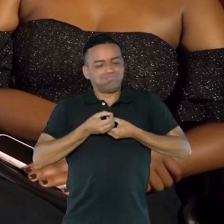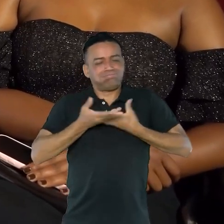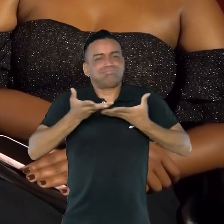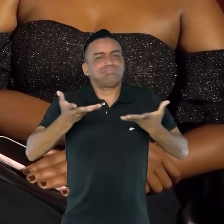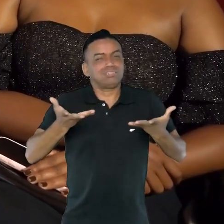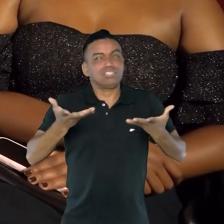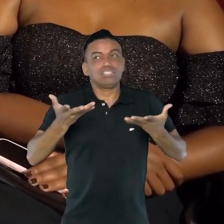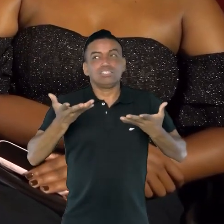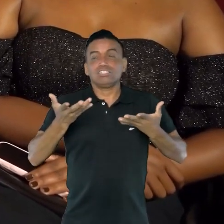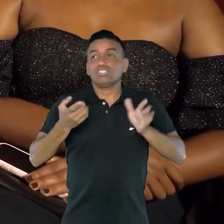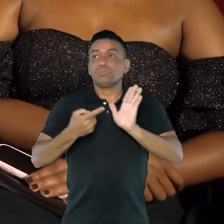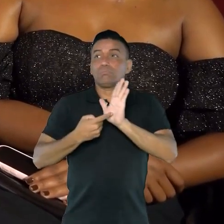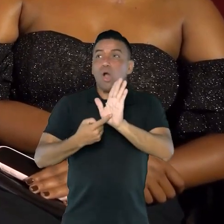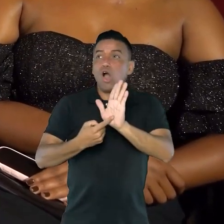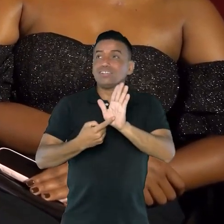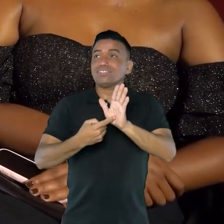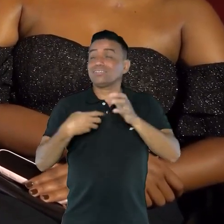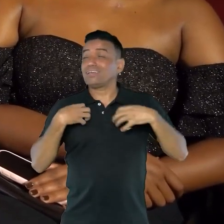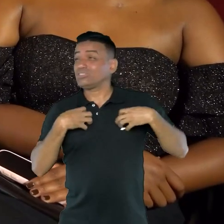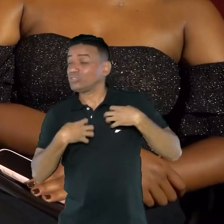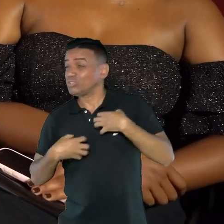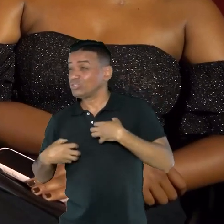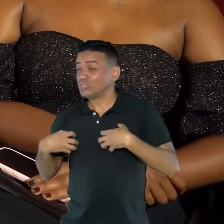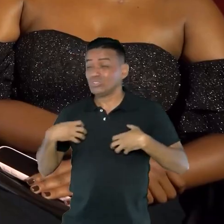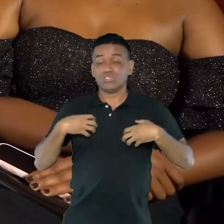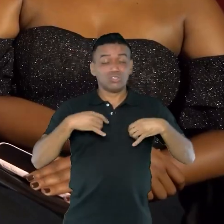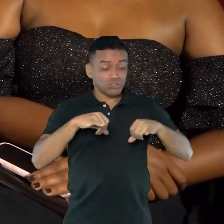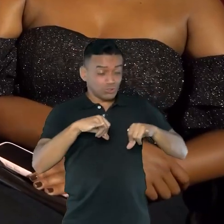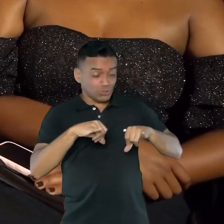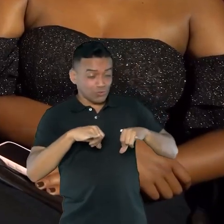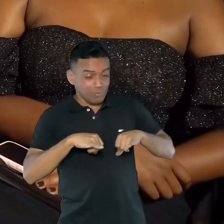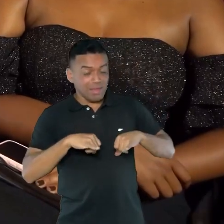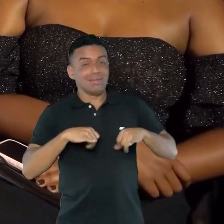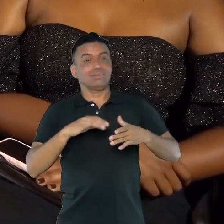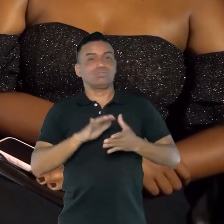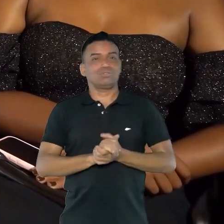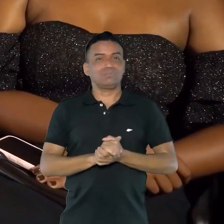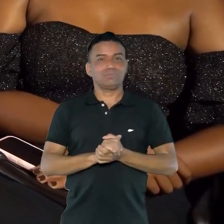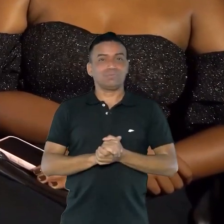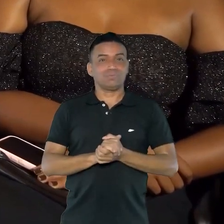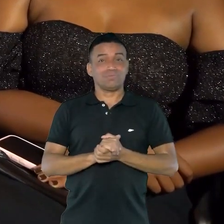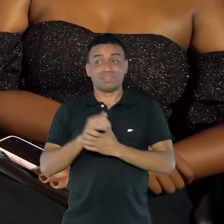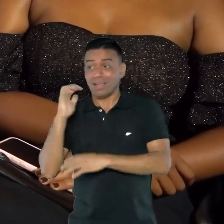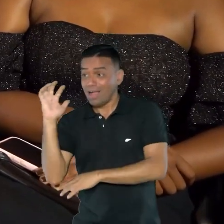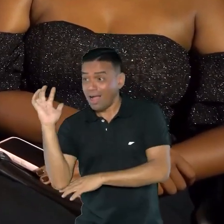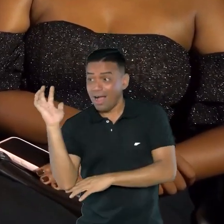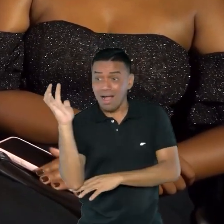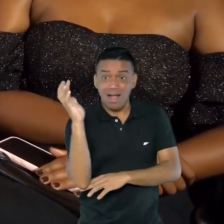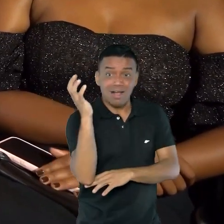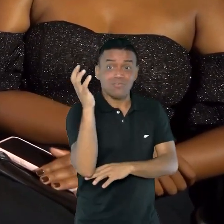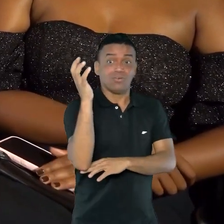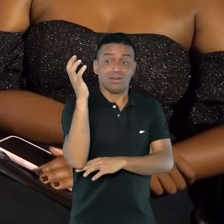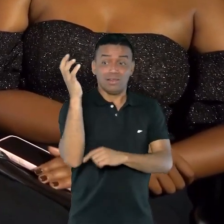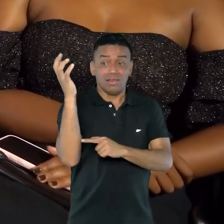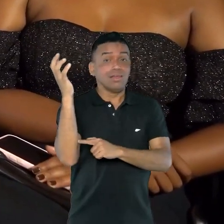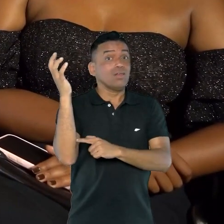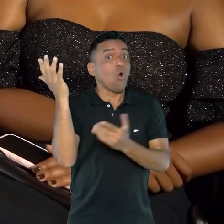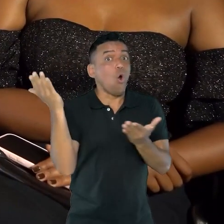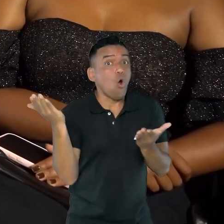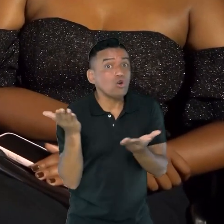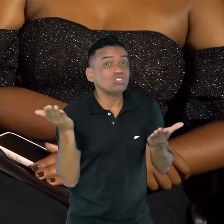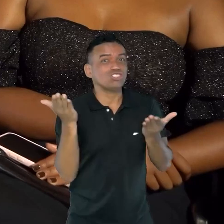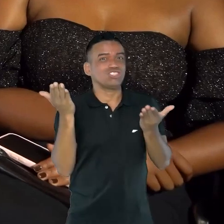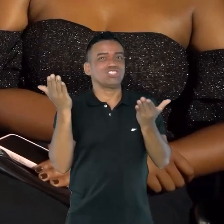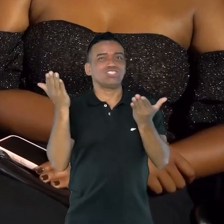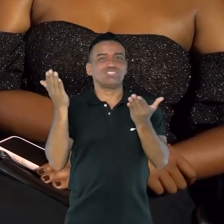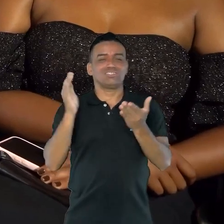aborda a dor, as dores, a árvore que existe naquele momento, o hoje, o